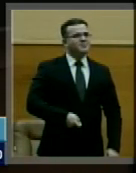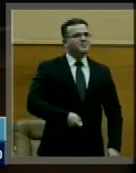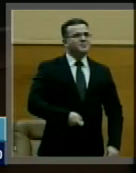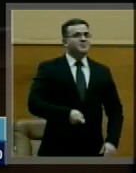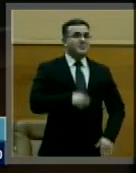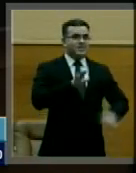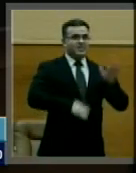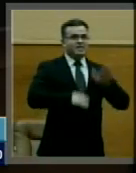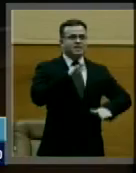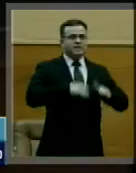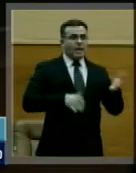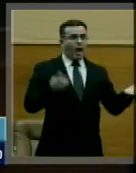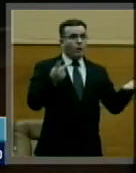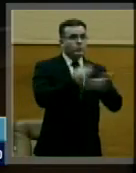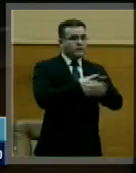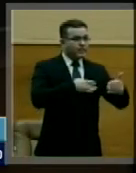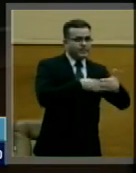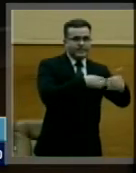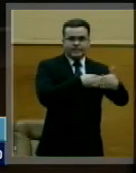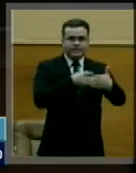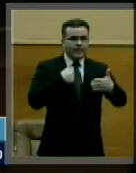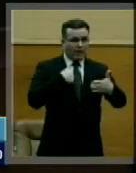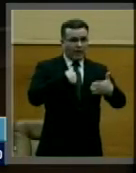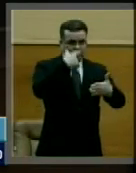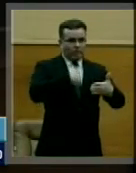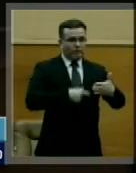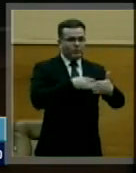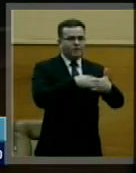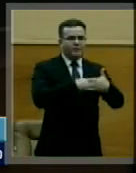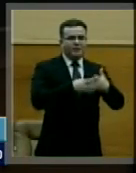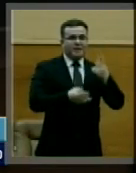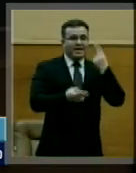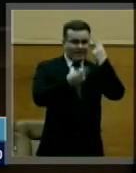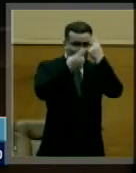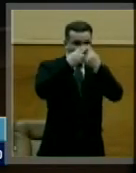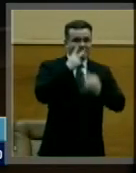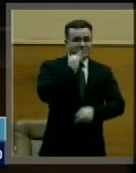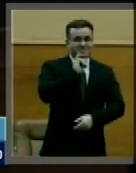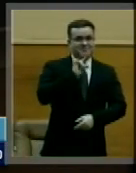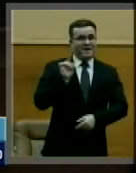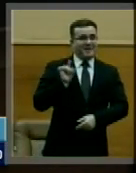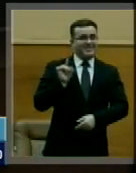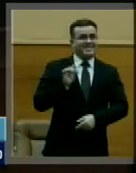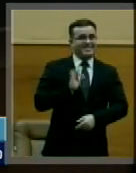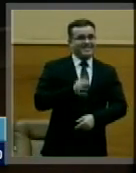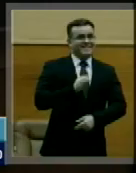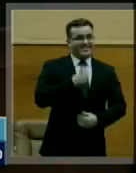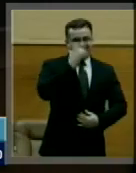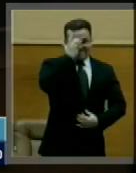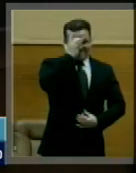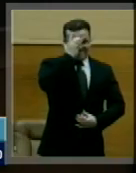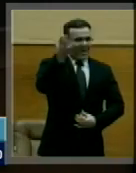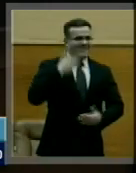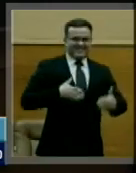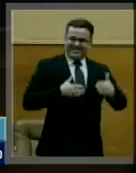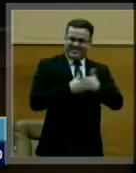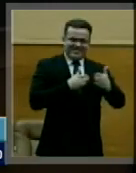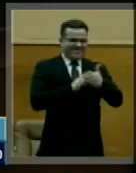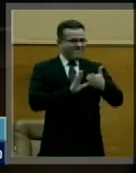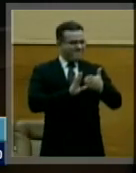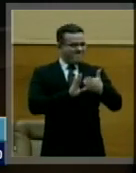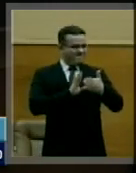Quando eu me deparo com alguma situação difícil, eu lembro dele, entendeu? Então tudo fica mais fácil, porque era exemplo